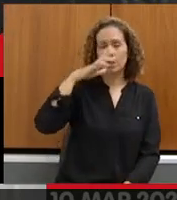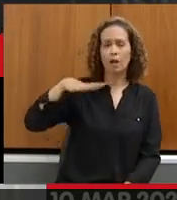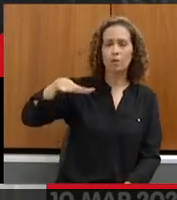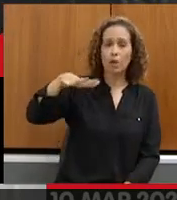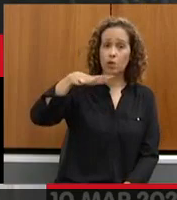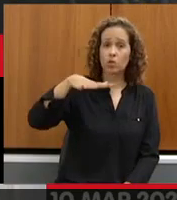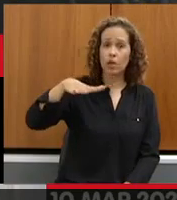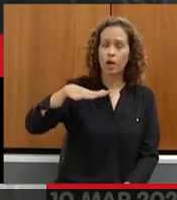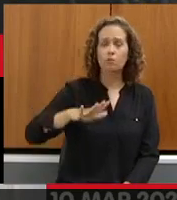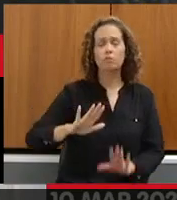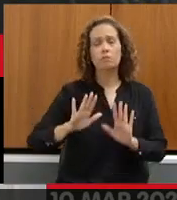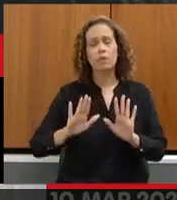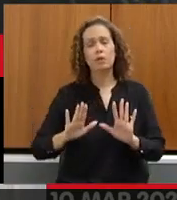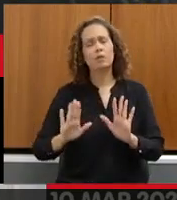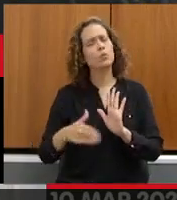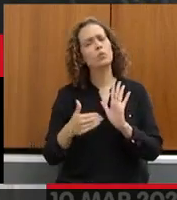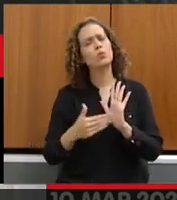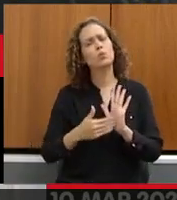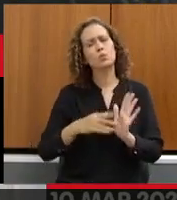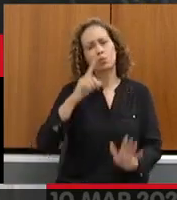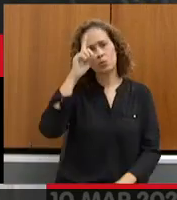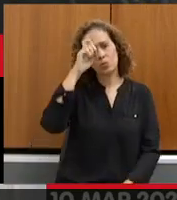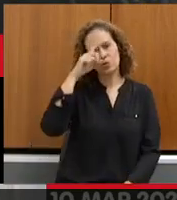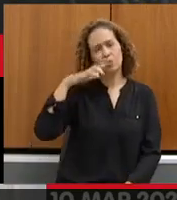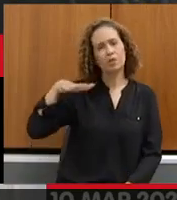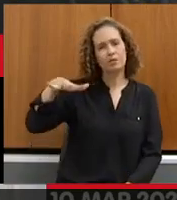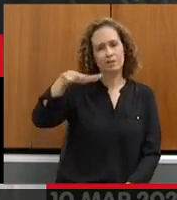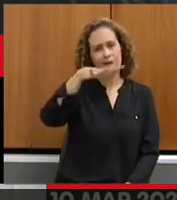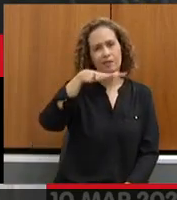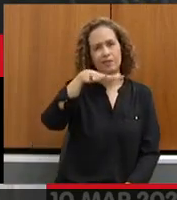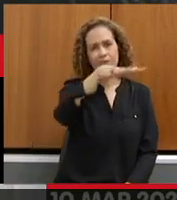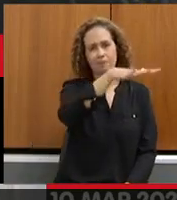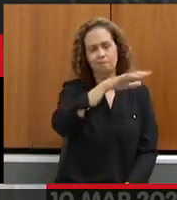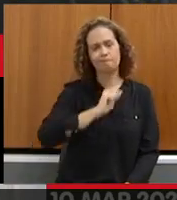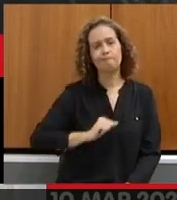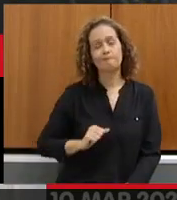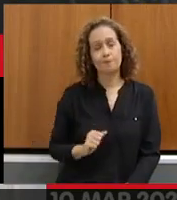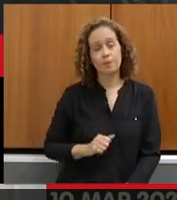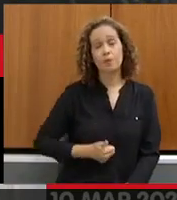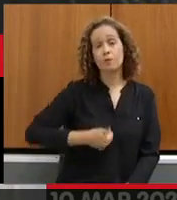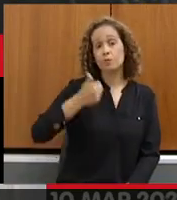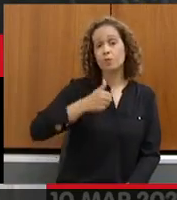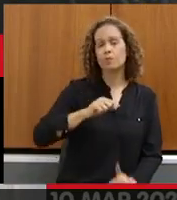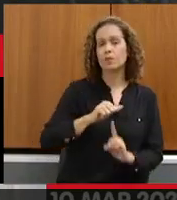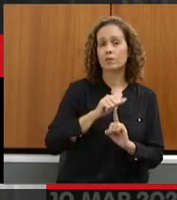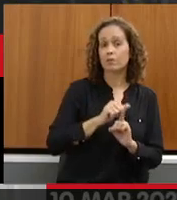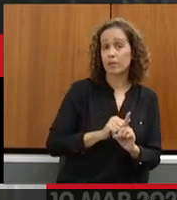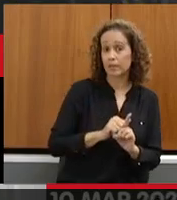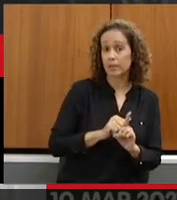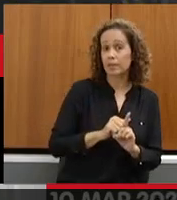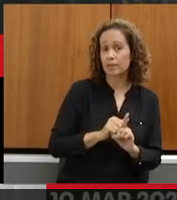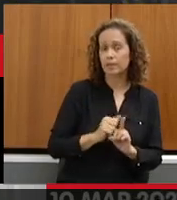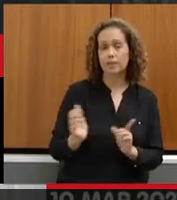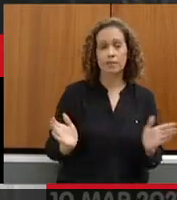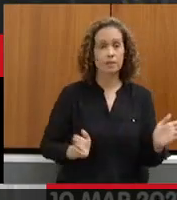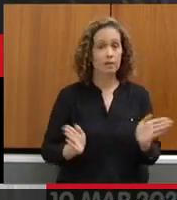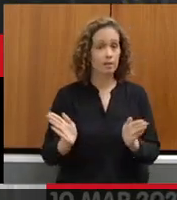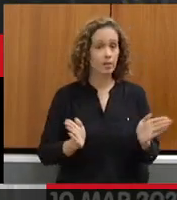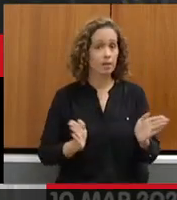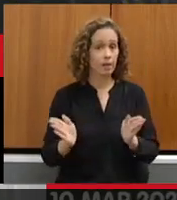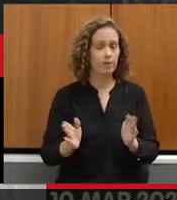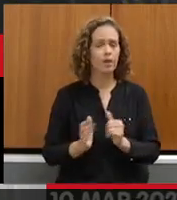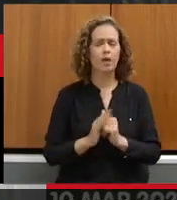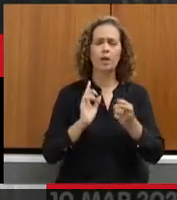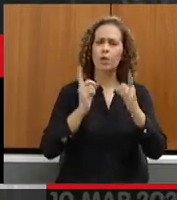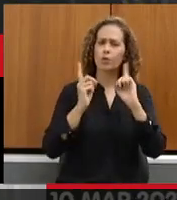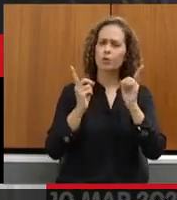Regional gente formas todos os hospitais regionais E desde o primeiro mês deste mandato eu